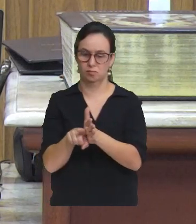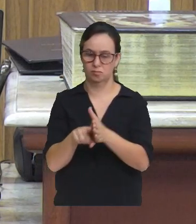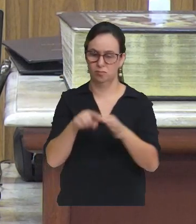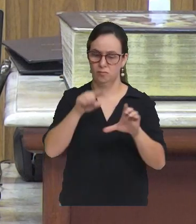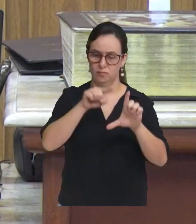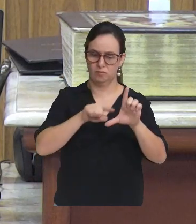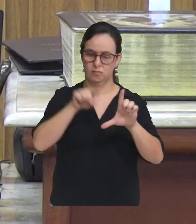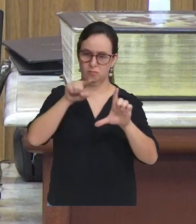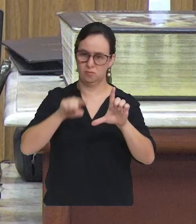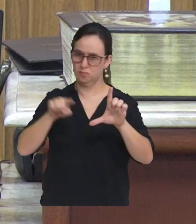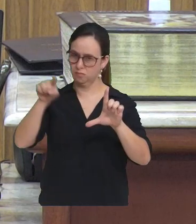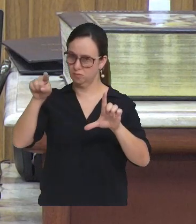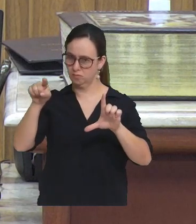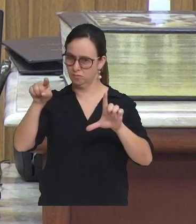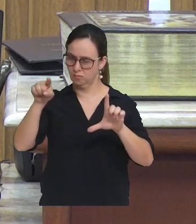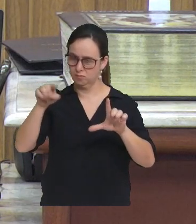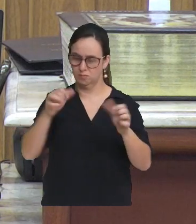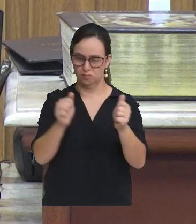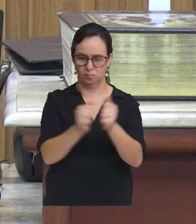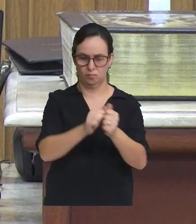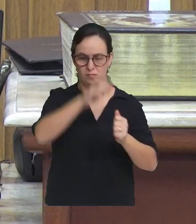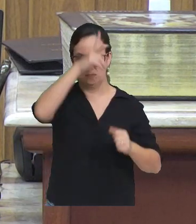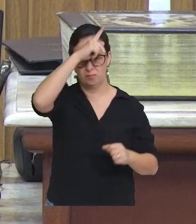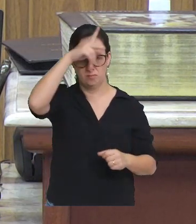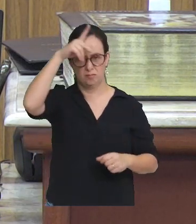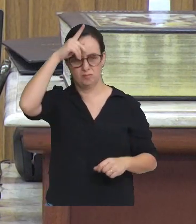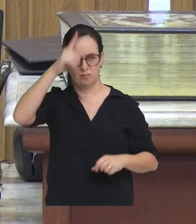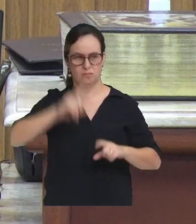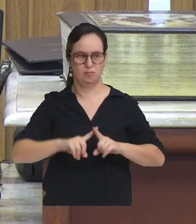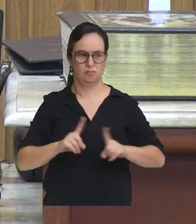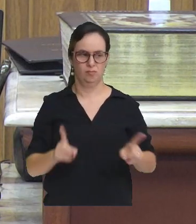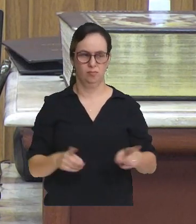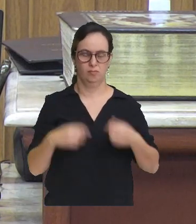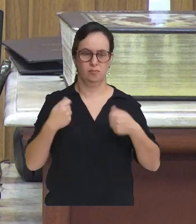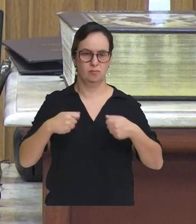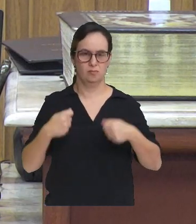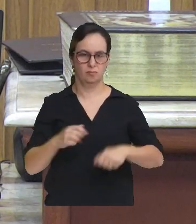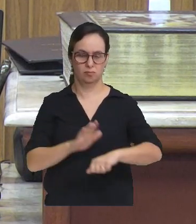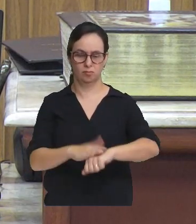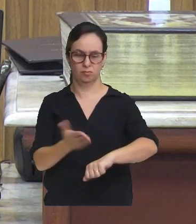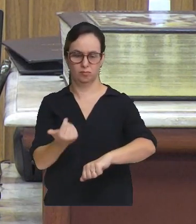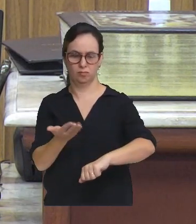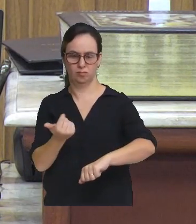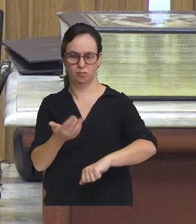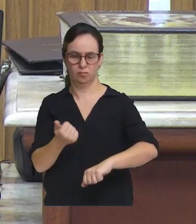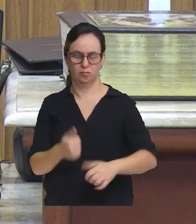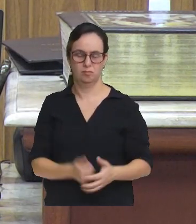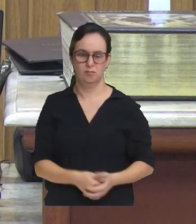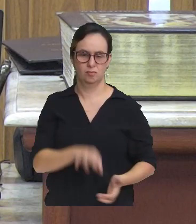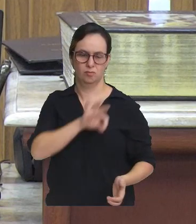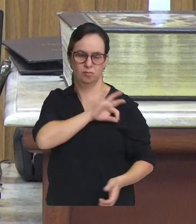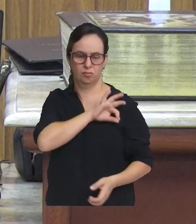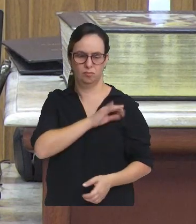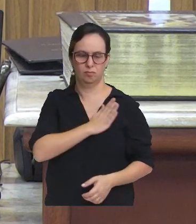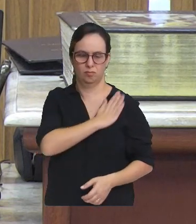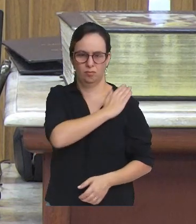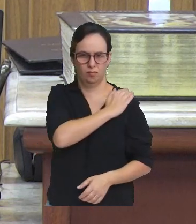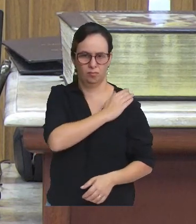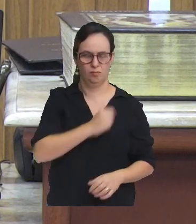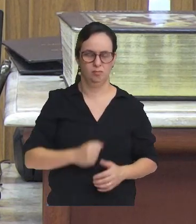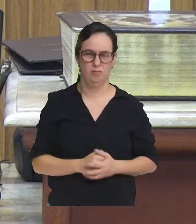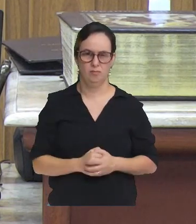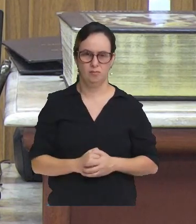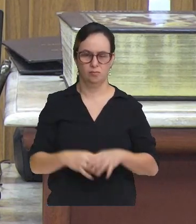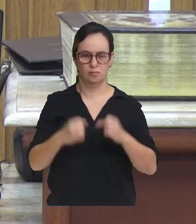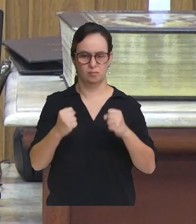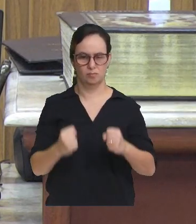pode também deixar de chamar aqui a Polícia Militar, o comandante da Polícia Militar, novamente, né, para que ele possa, né,